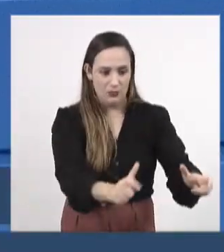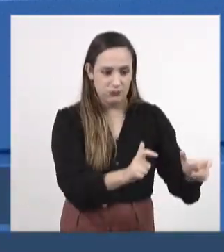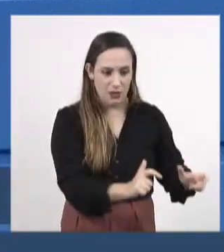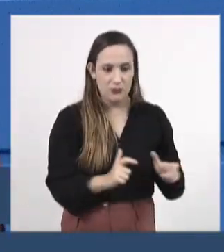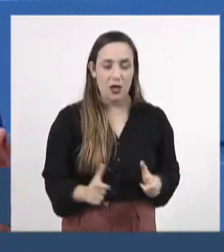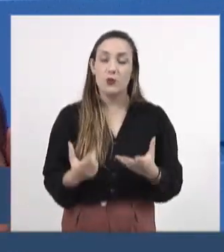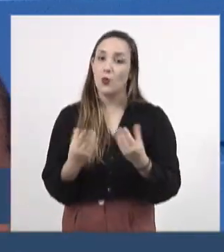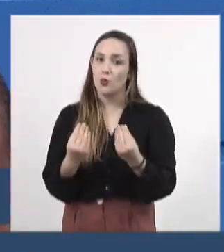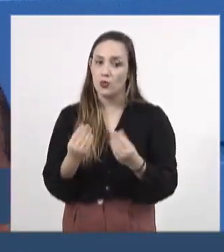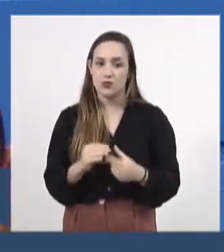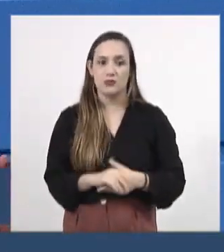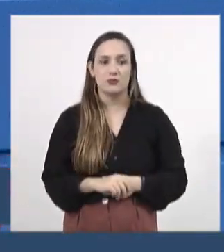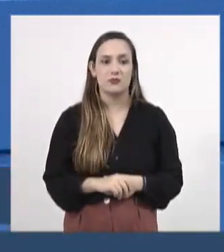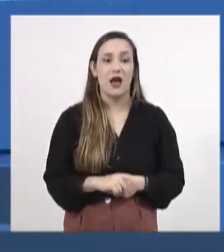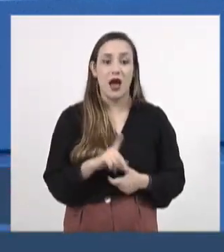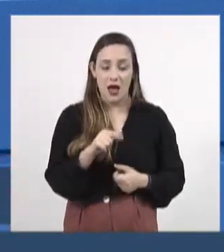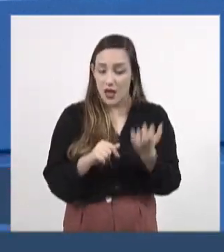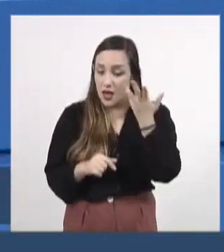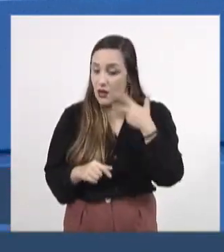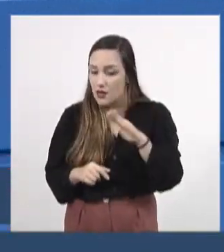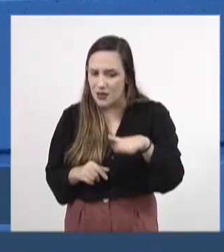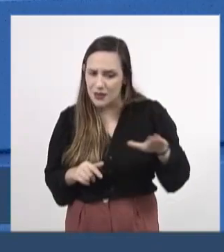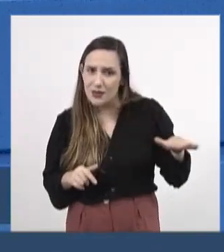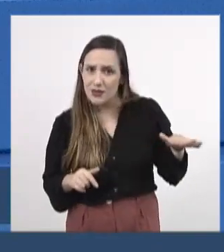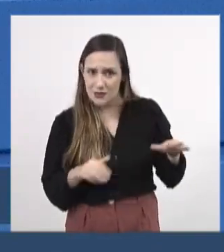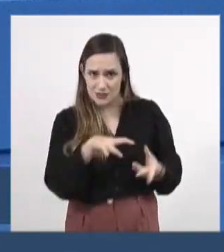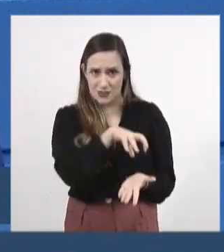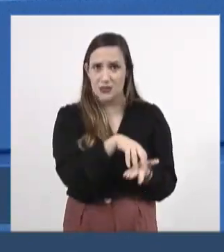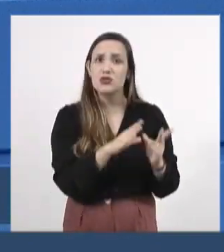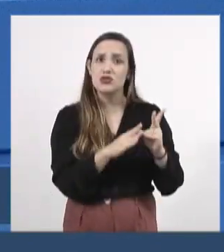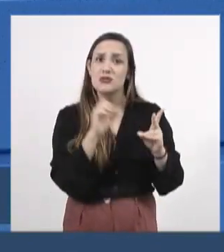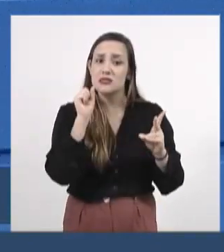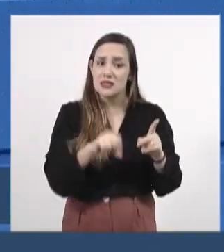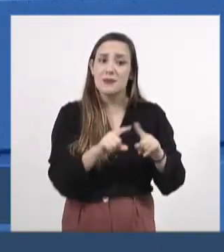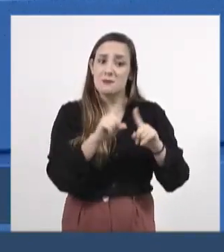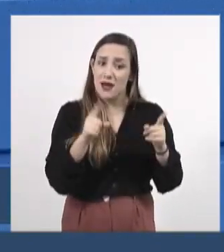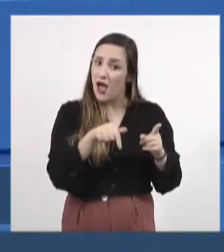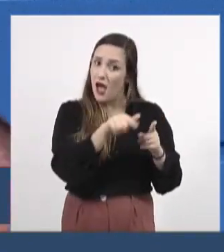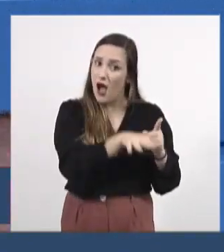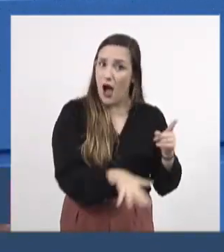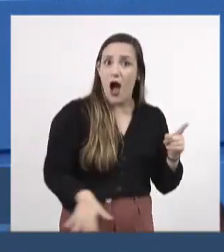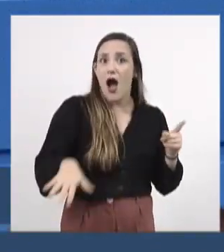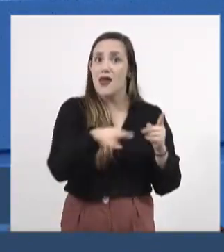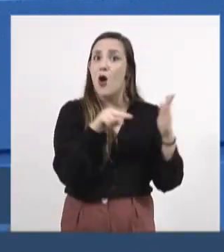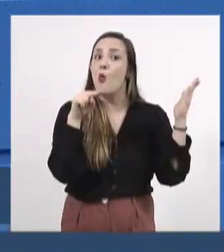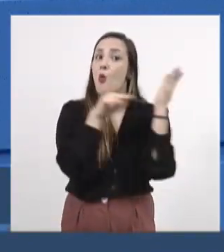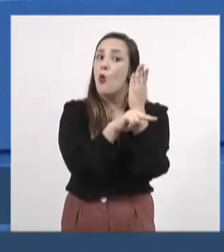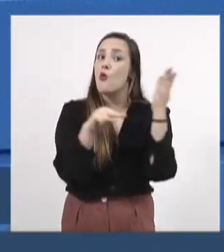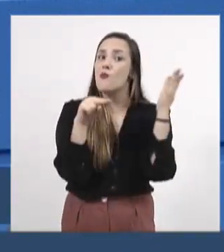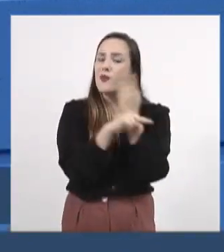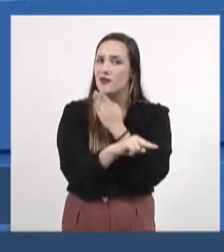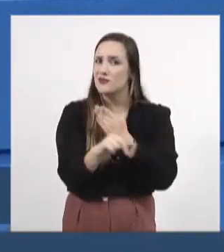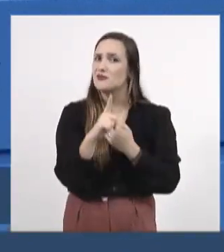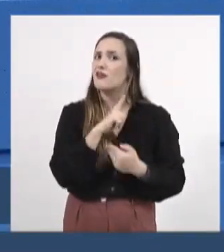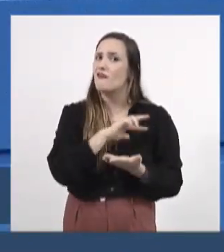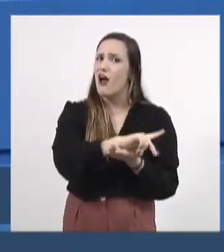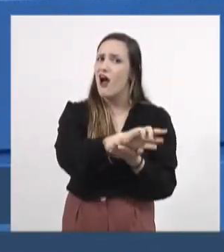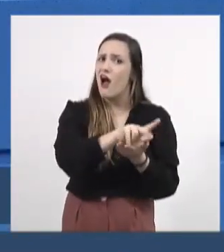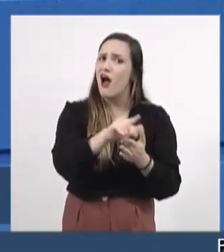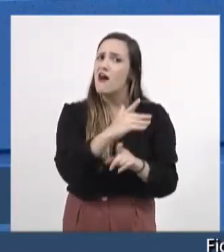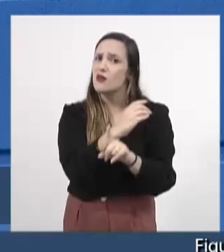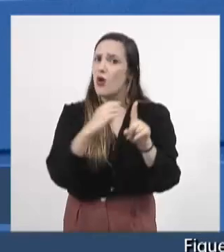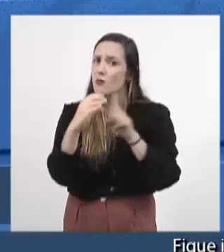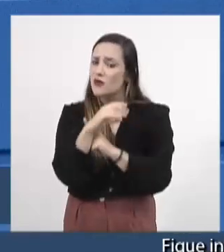embora a criança seja indígena, essa é uma área urbana. É uma área de várias comunidades que